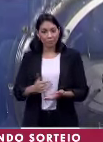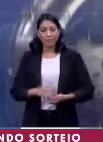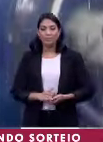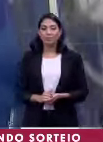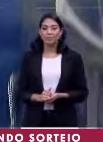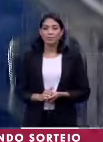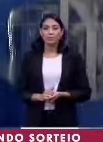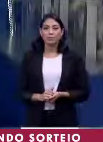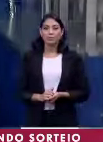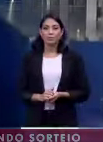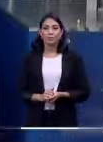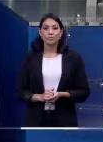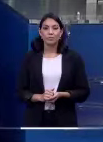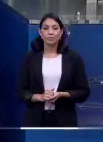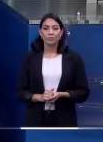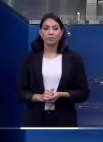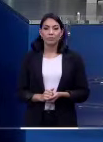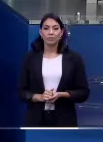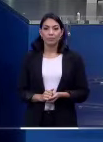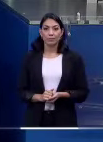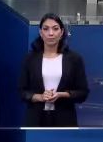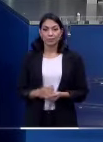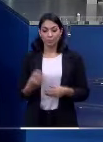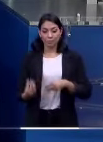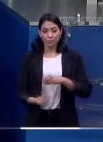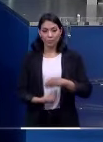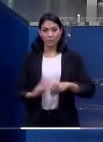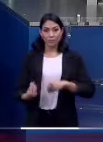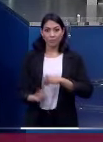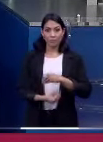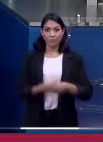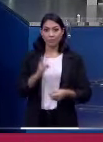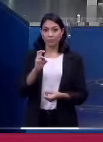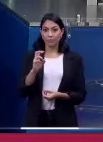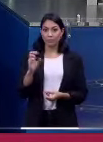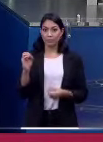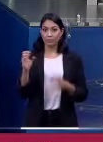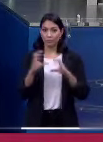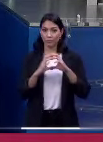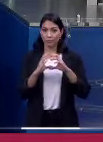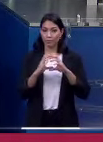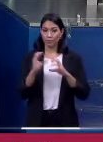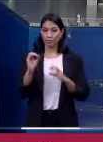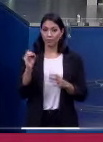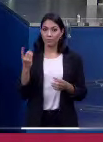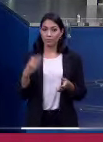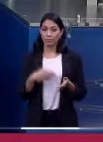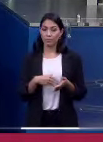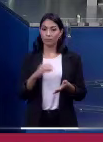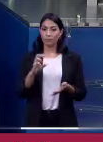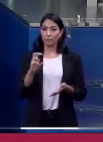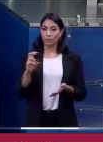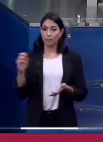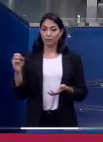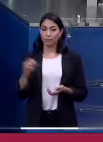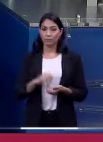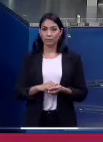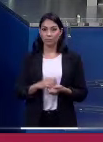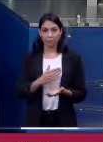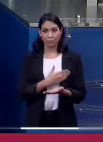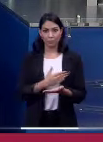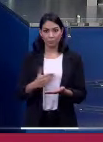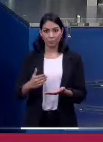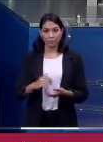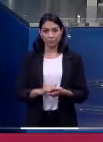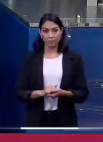Valendo! Globo carregado, embaralhando 50 bolas numeradas de 01 a 50.